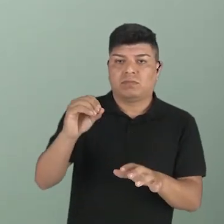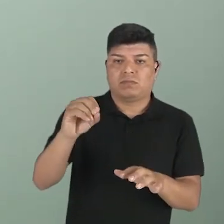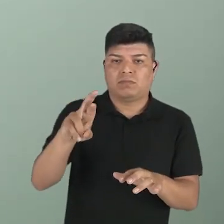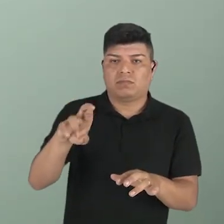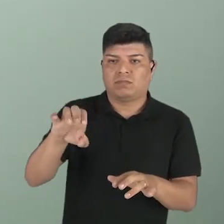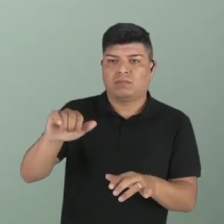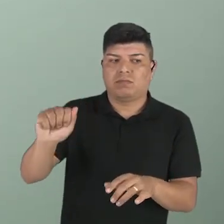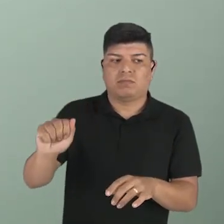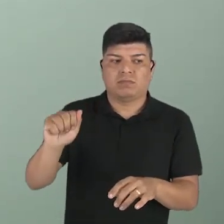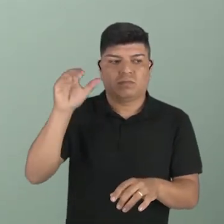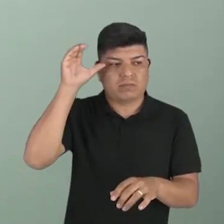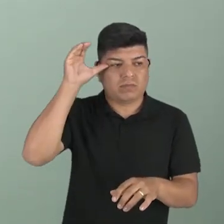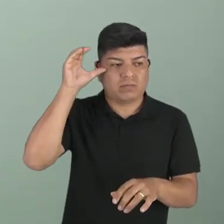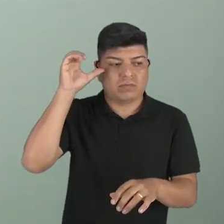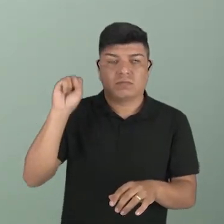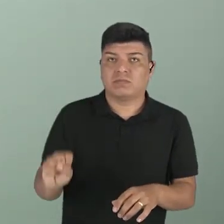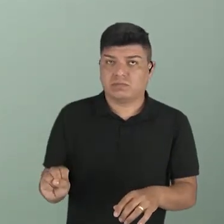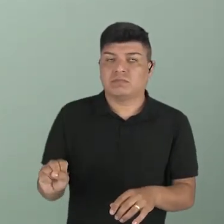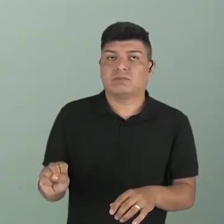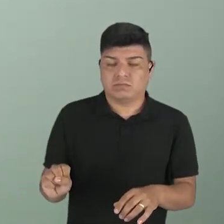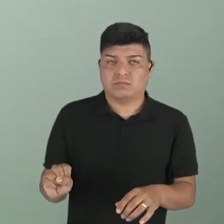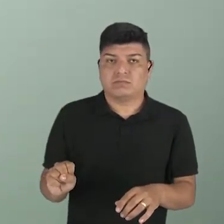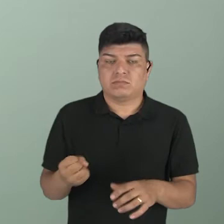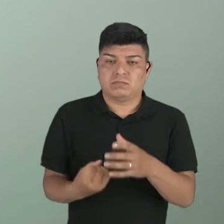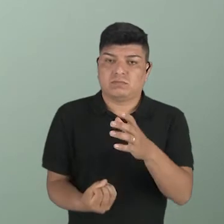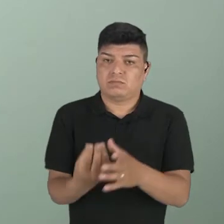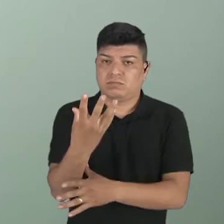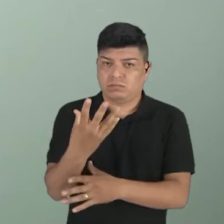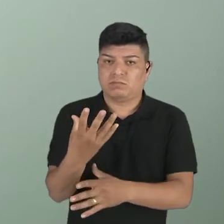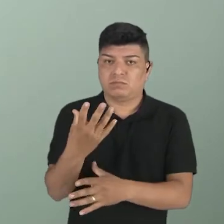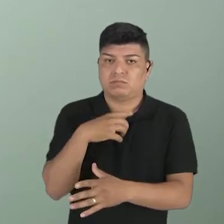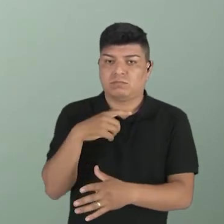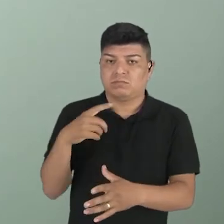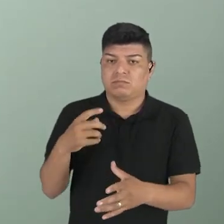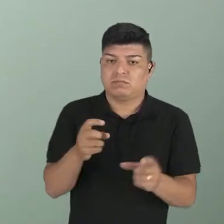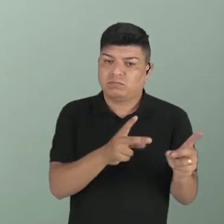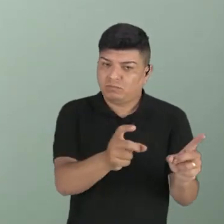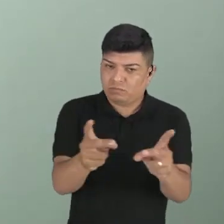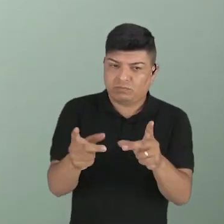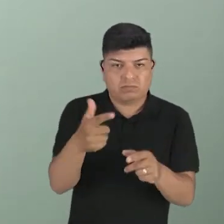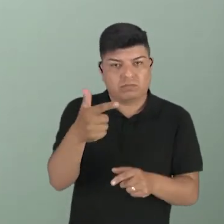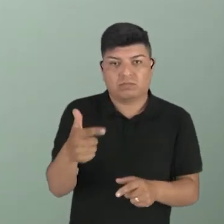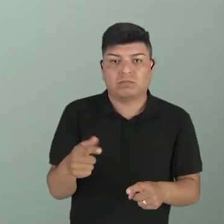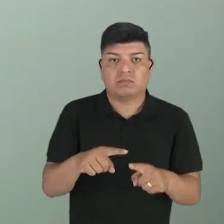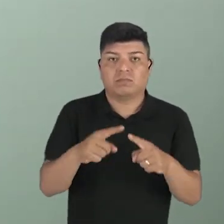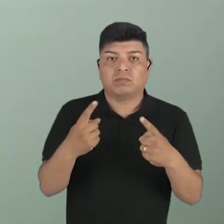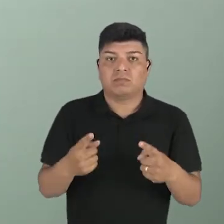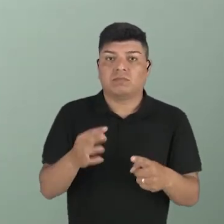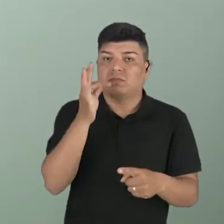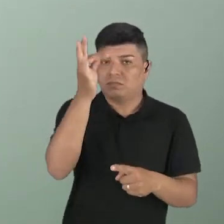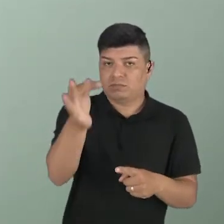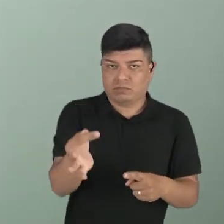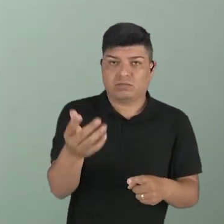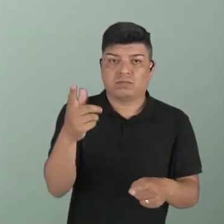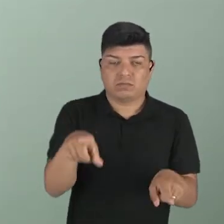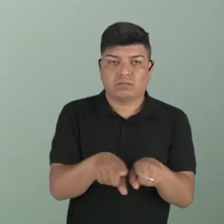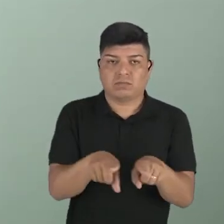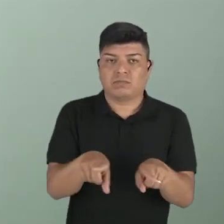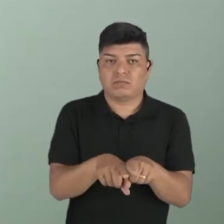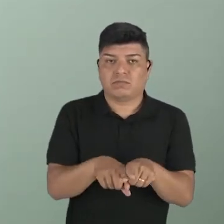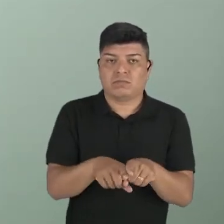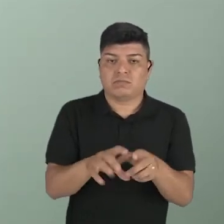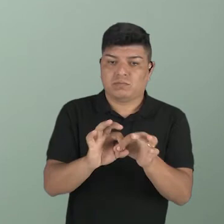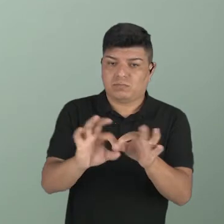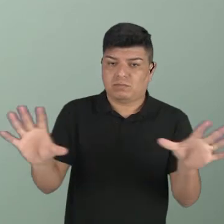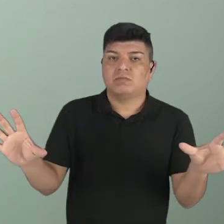Sul, ela preferia produzir mais para o local mesmo, não tinha tanta intenção de exportação, mas mais à frente ela também